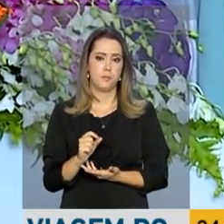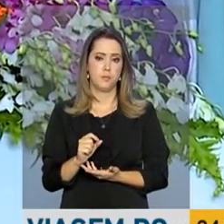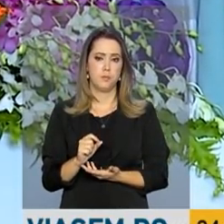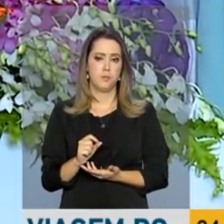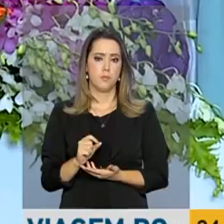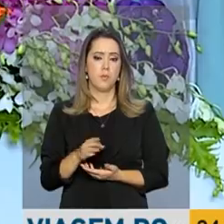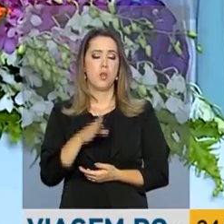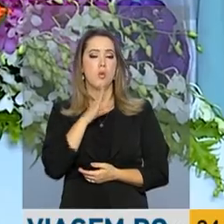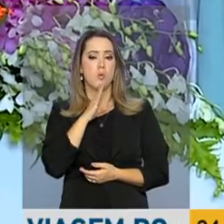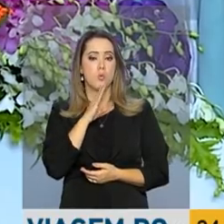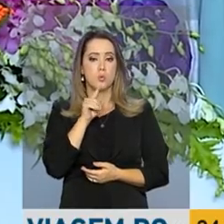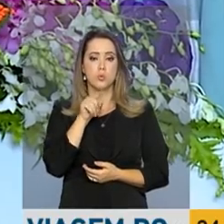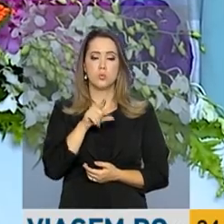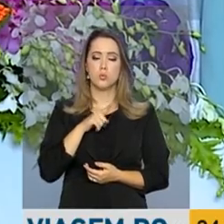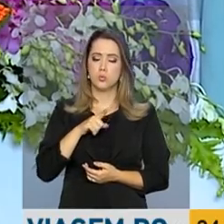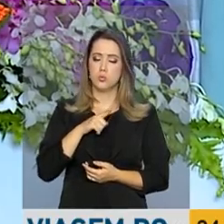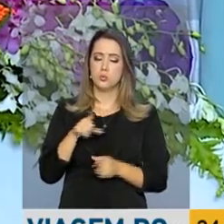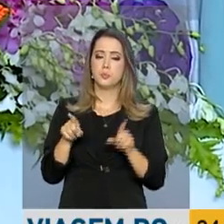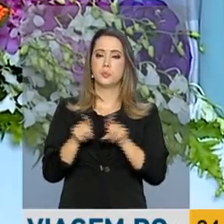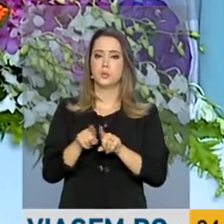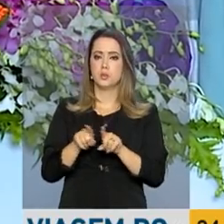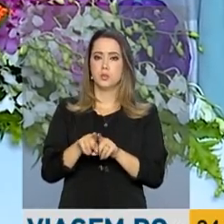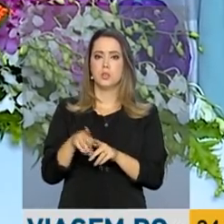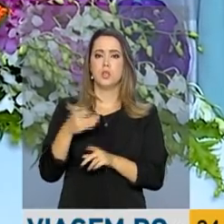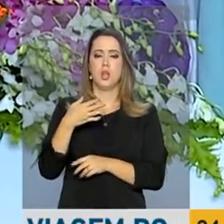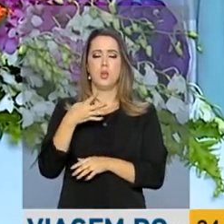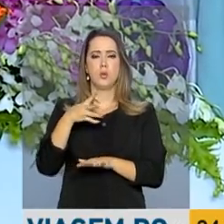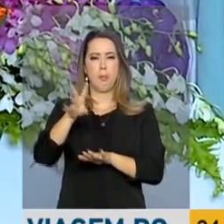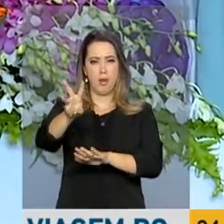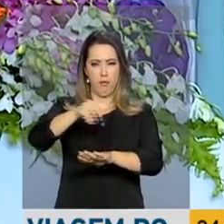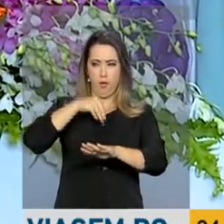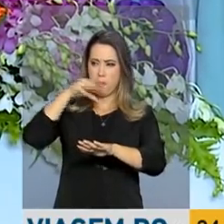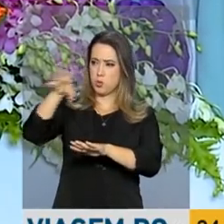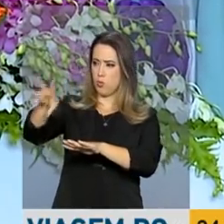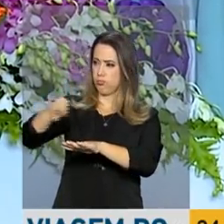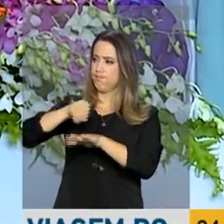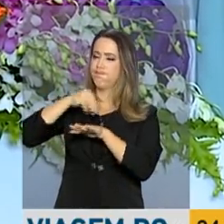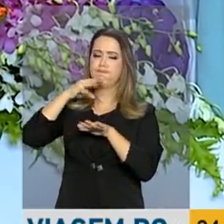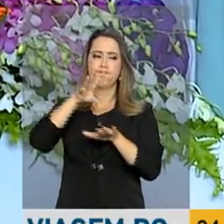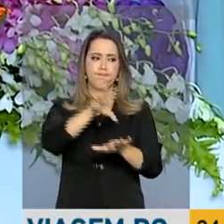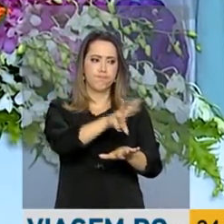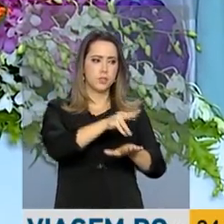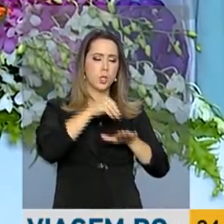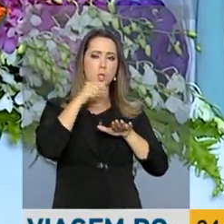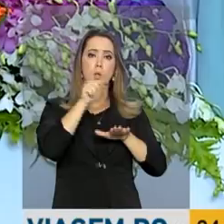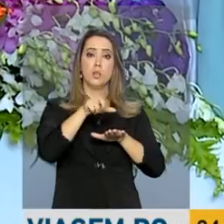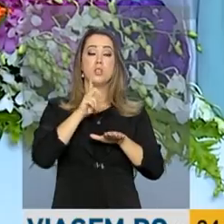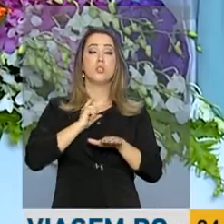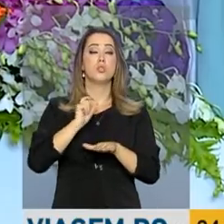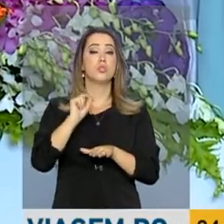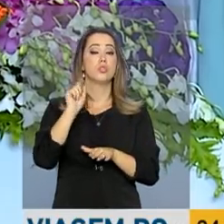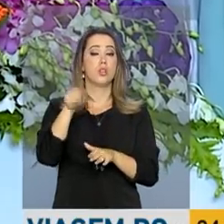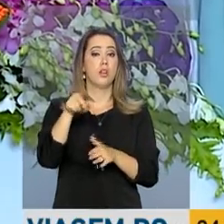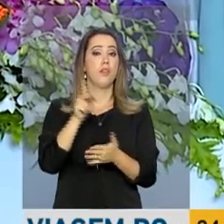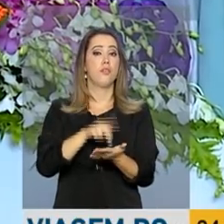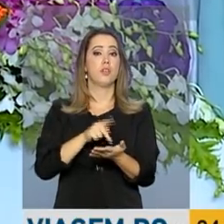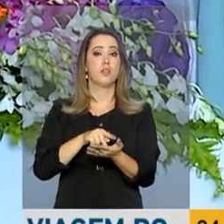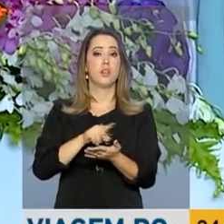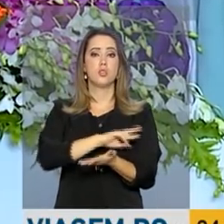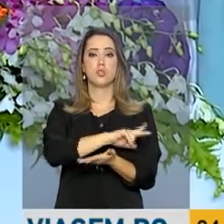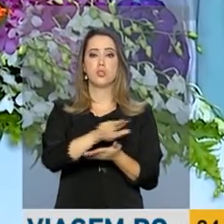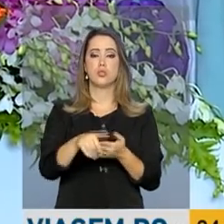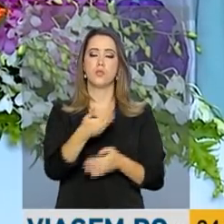Eu reconheço e tenho recebido muitas notícias de que, na verdade, muitos